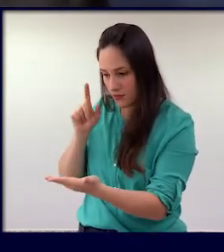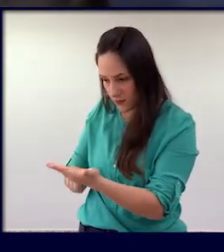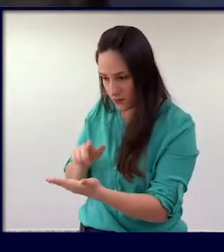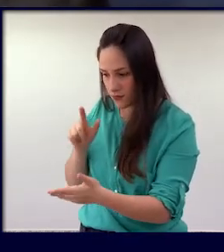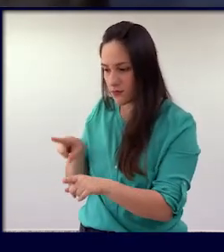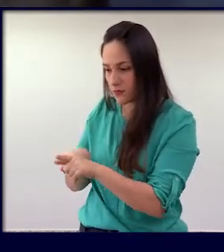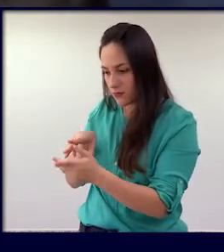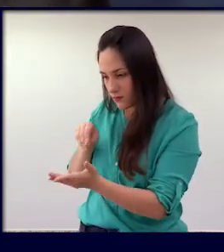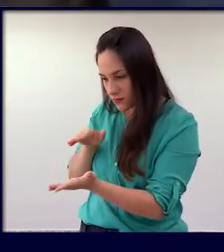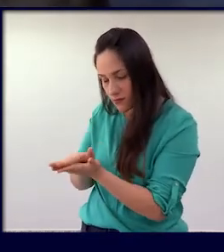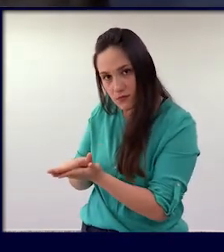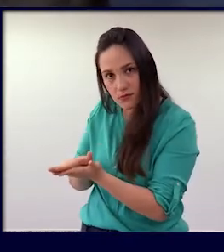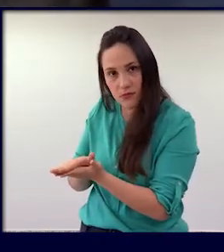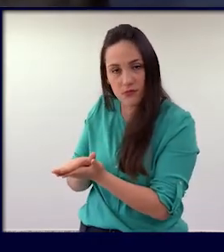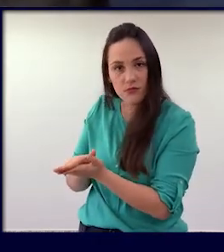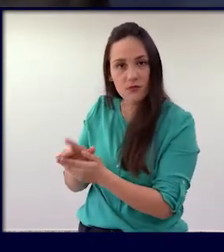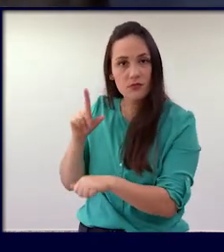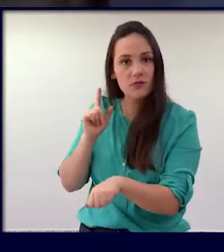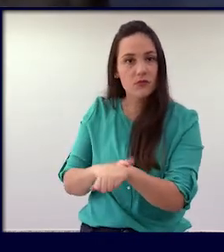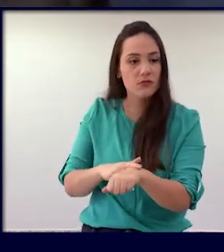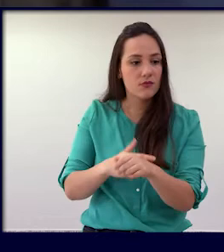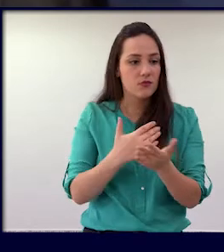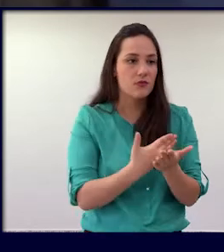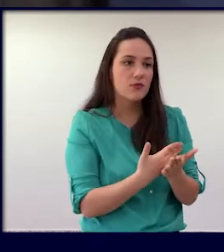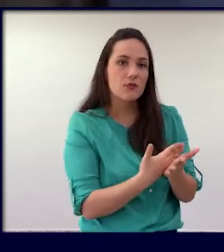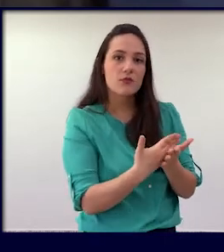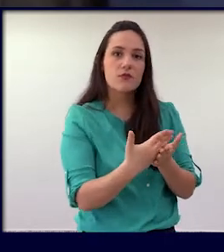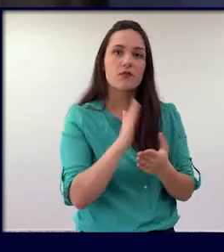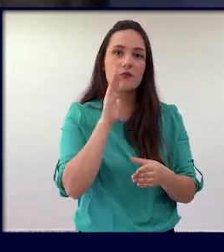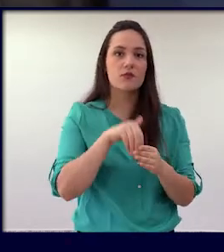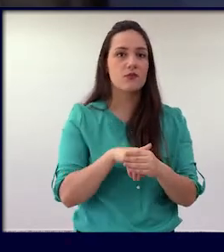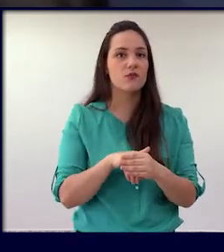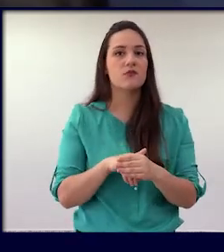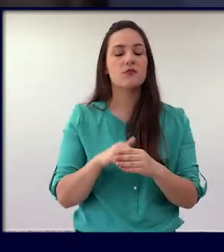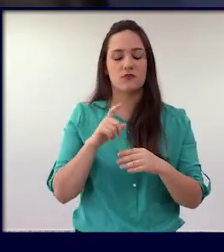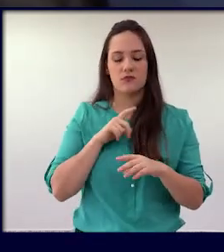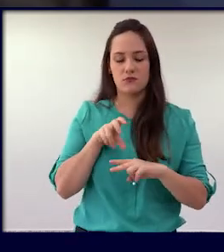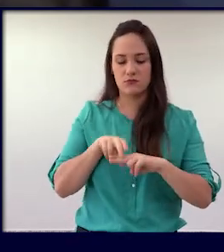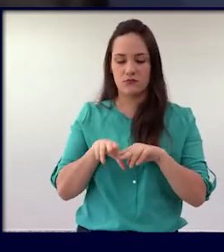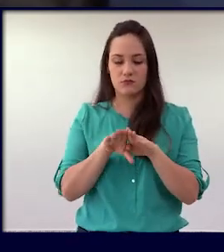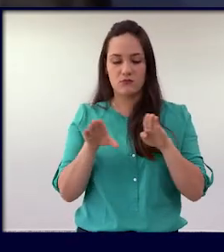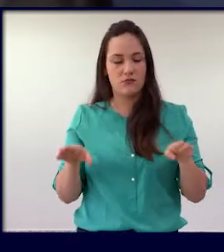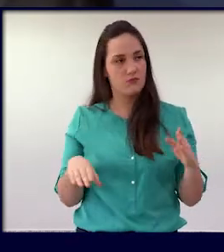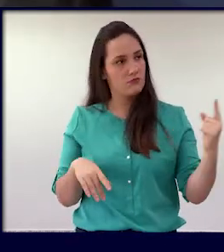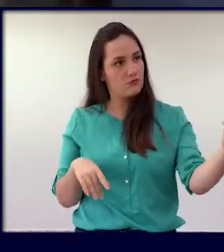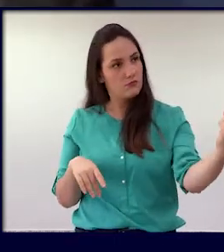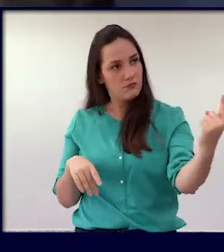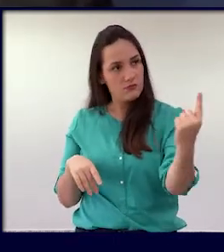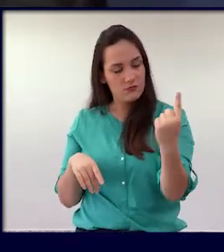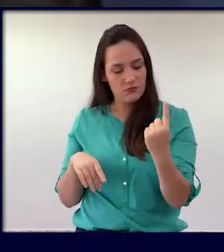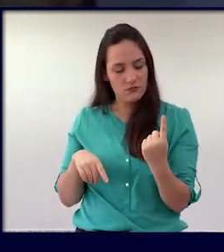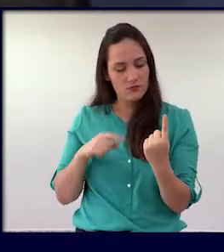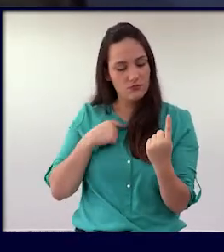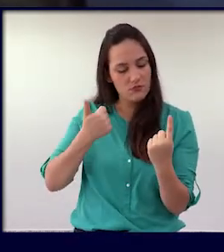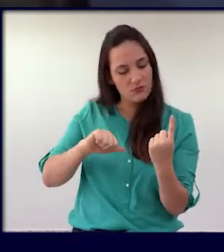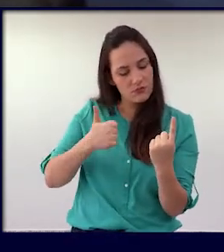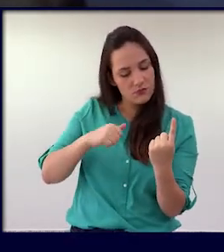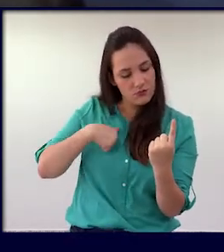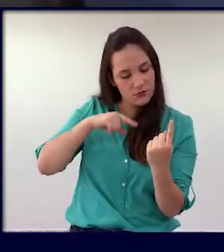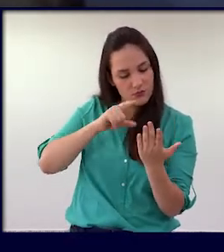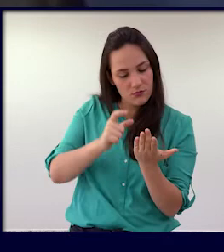imprime a zerésima e, no momento certo, na hora do início da votação, ele começa o procedimento